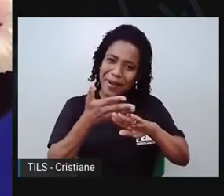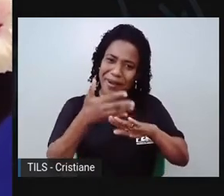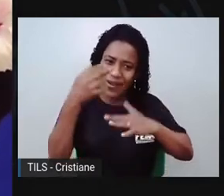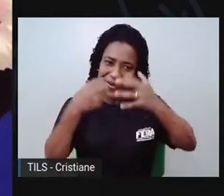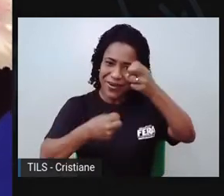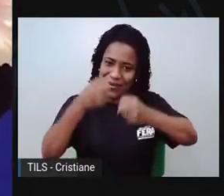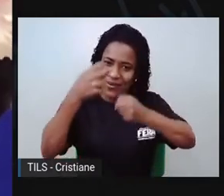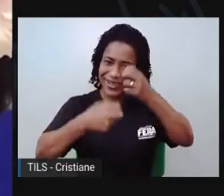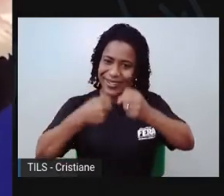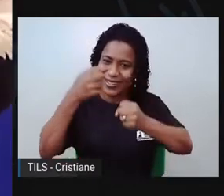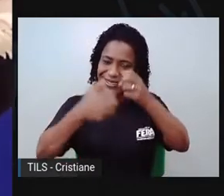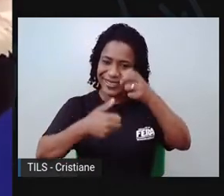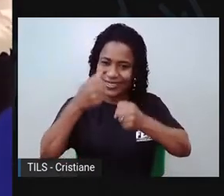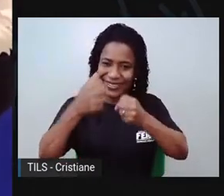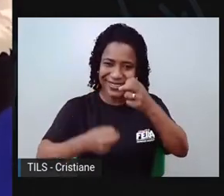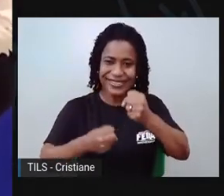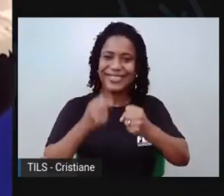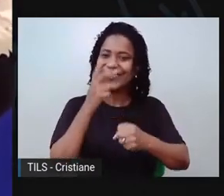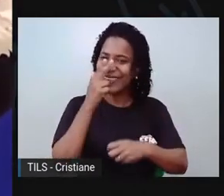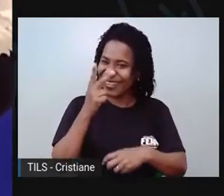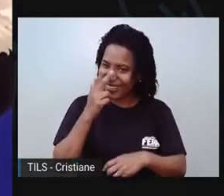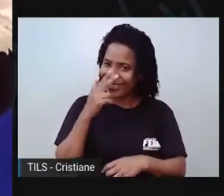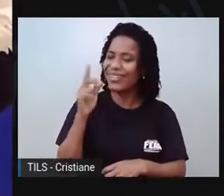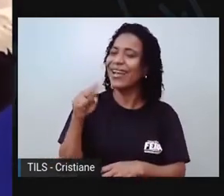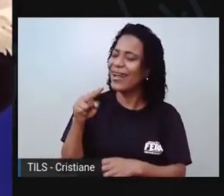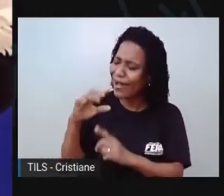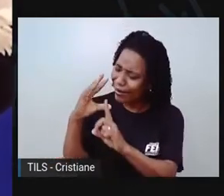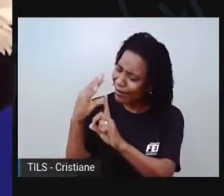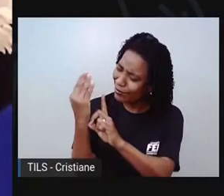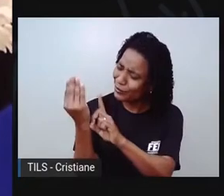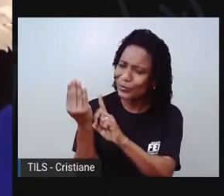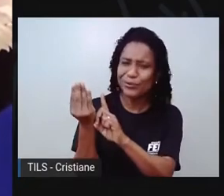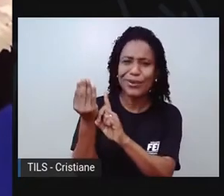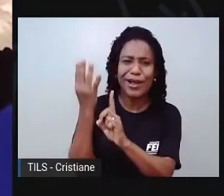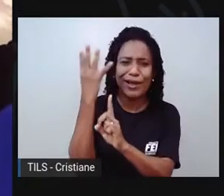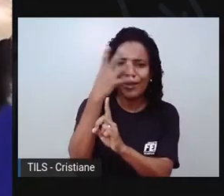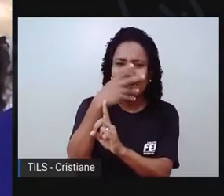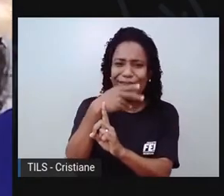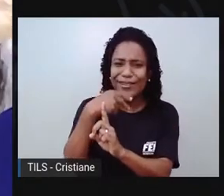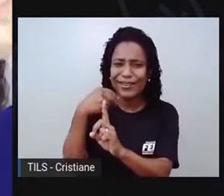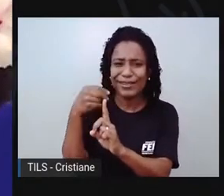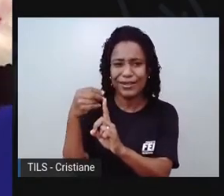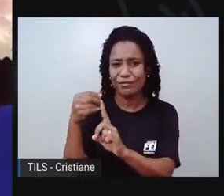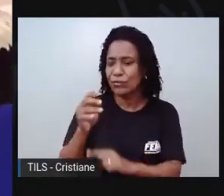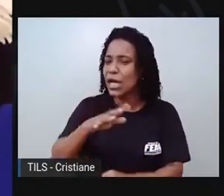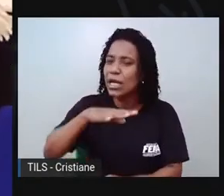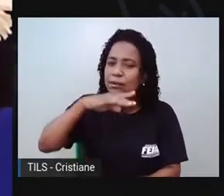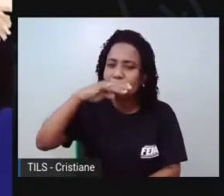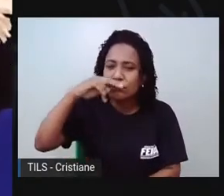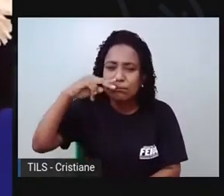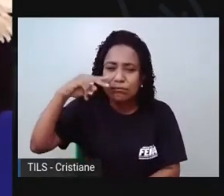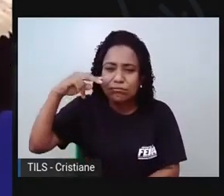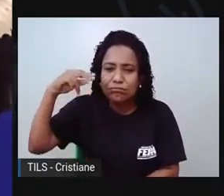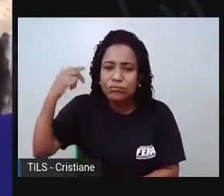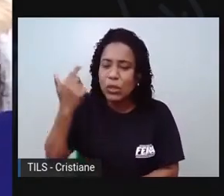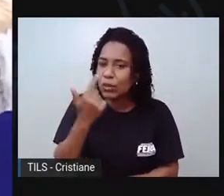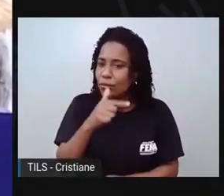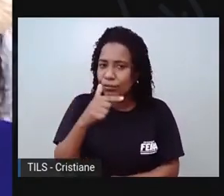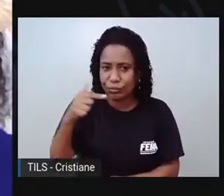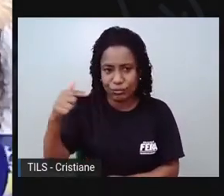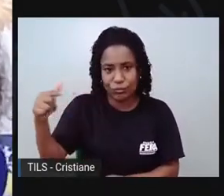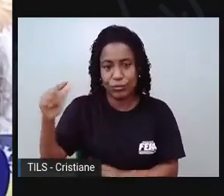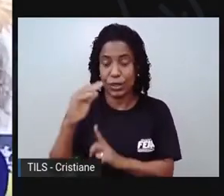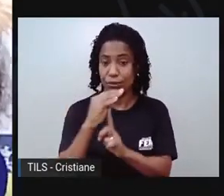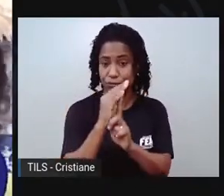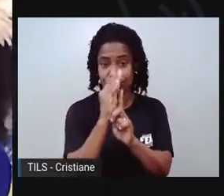vendo? Muito delicada. Muito. Ela não tem cheiro, Procy. É decorativa,